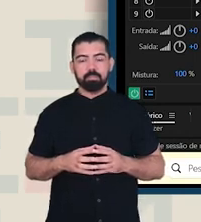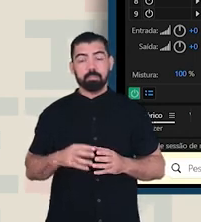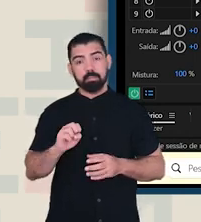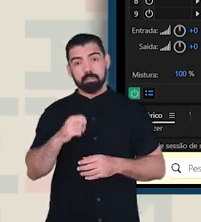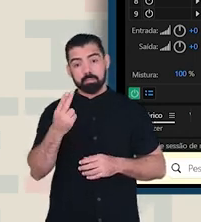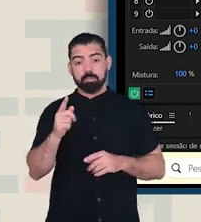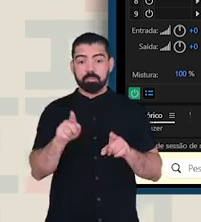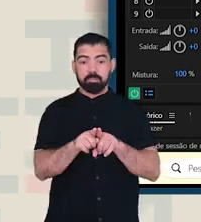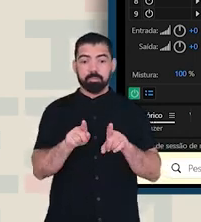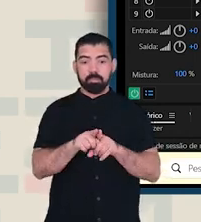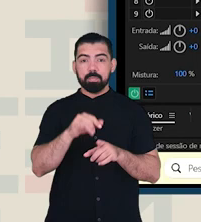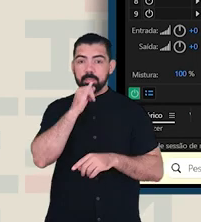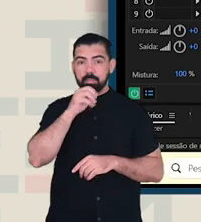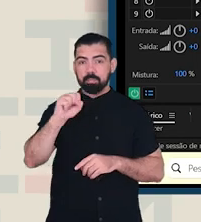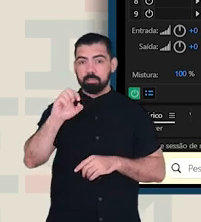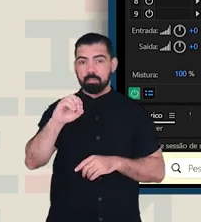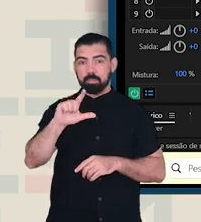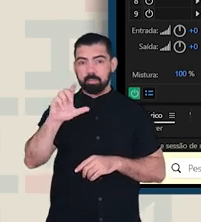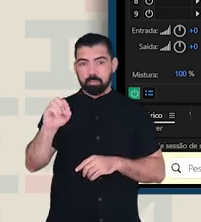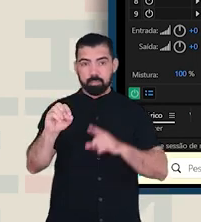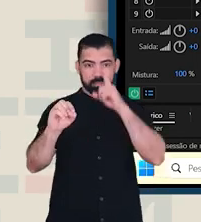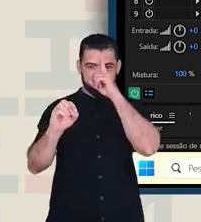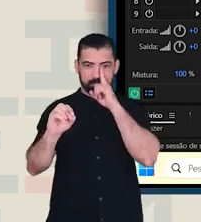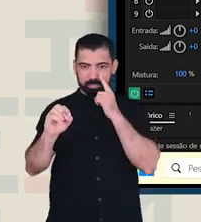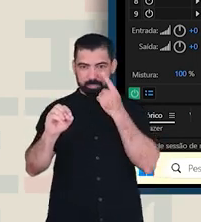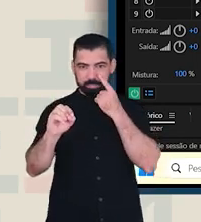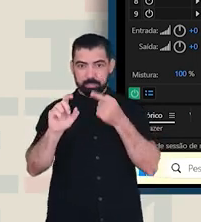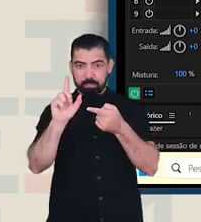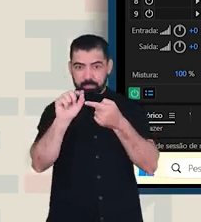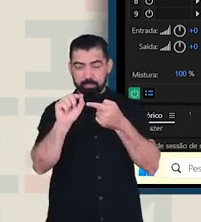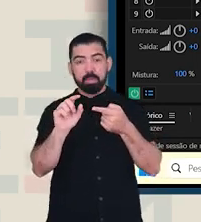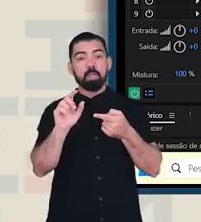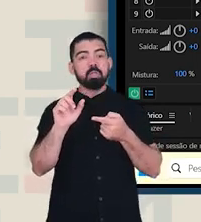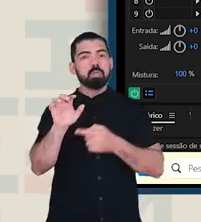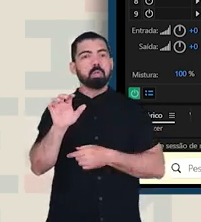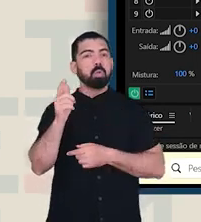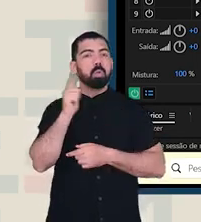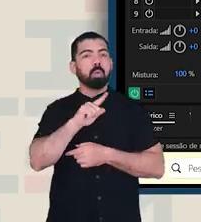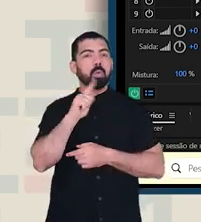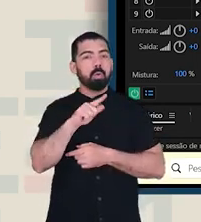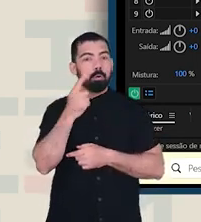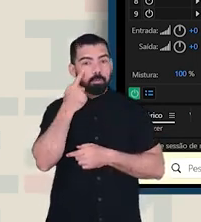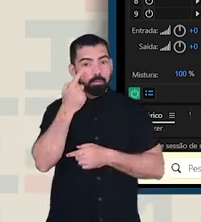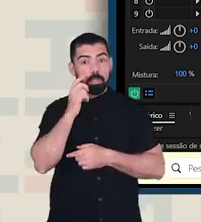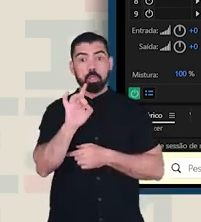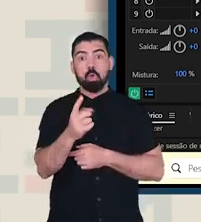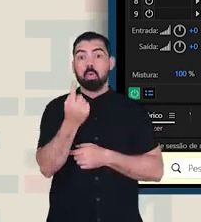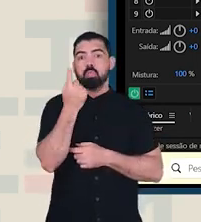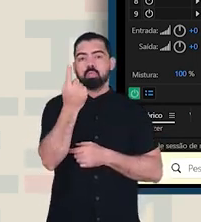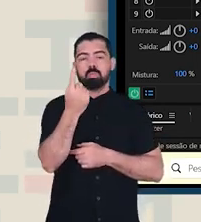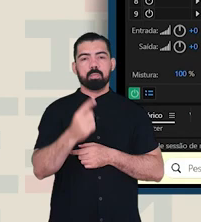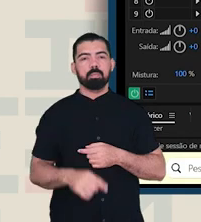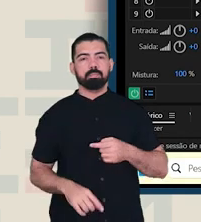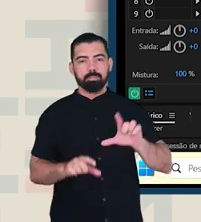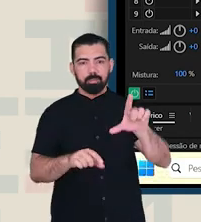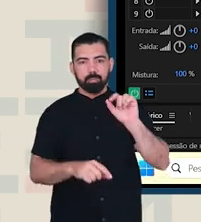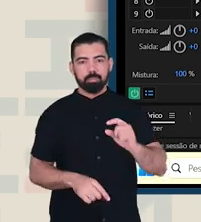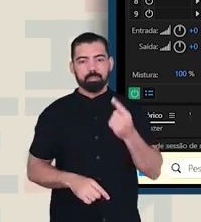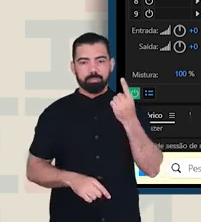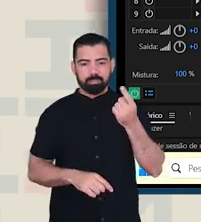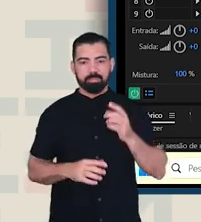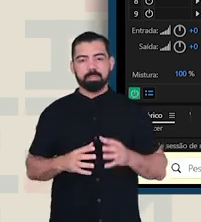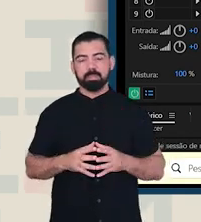Ou eu tenho o solo em amarelo e estaria escutando somente esse canal. Aí eu queria